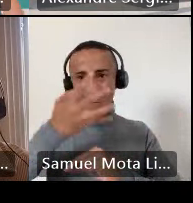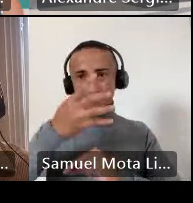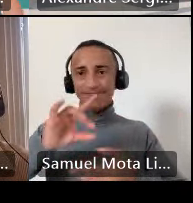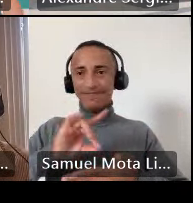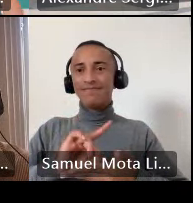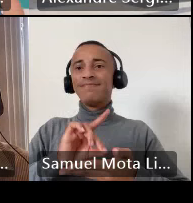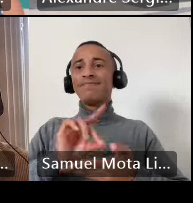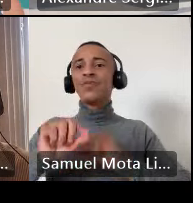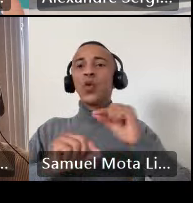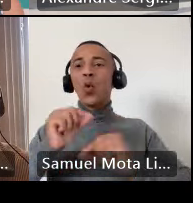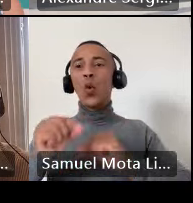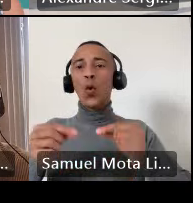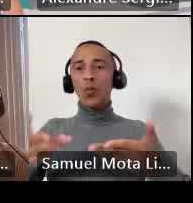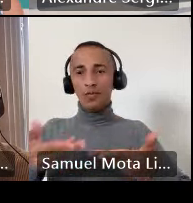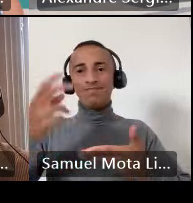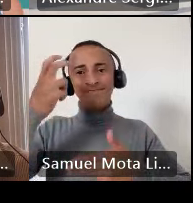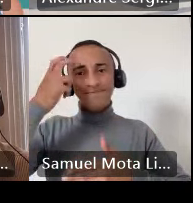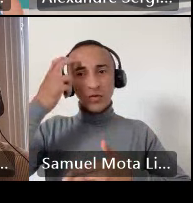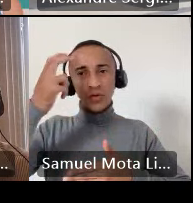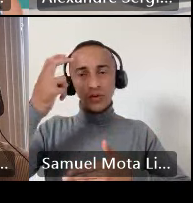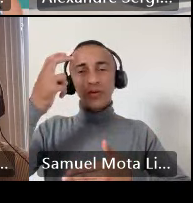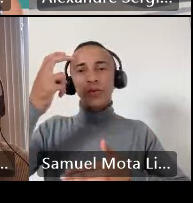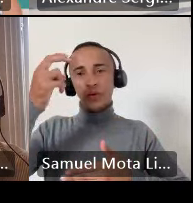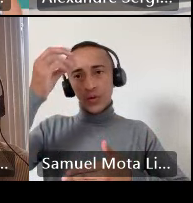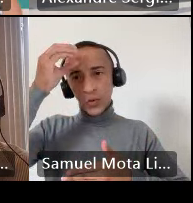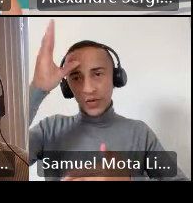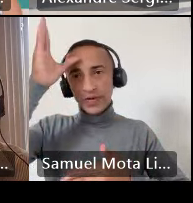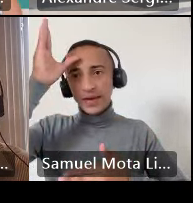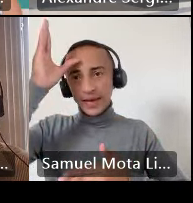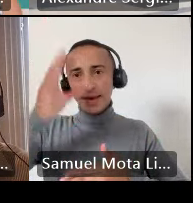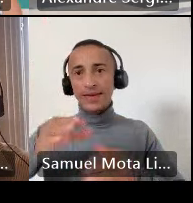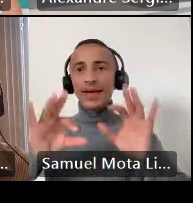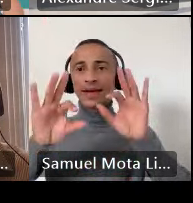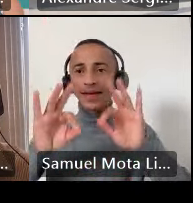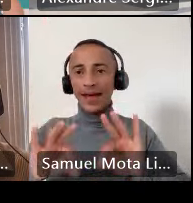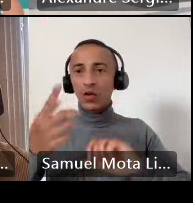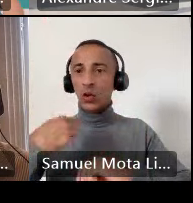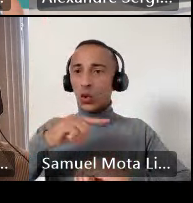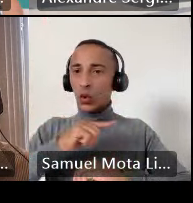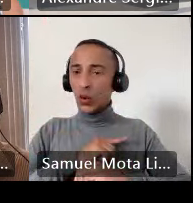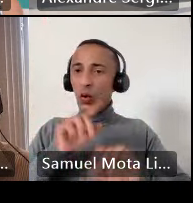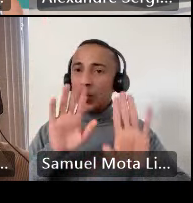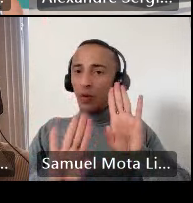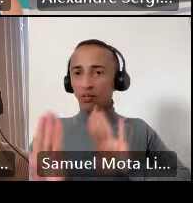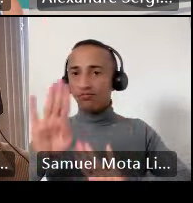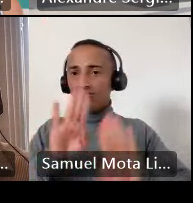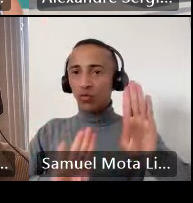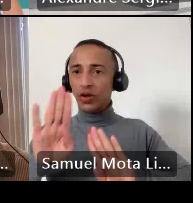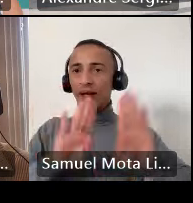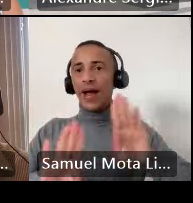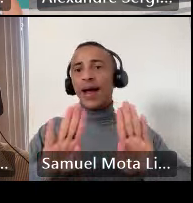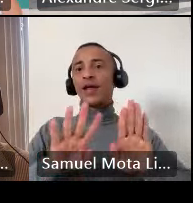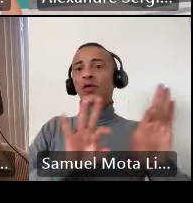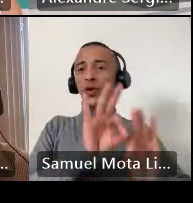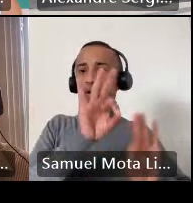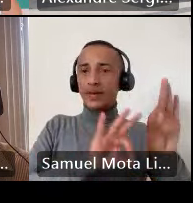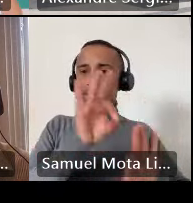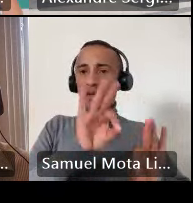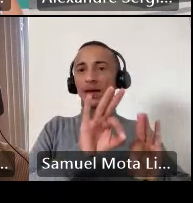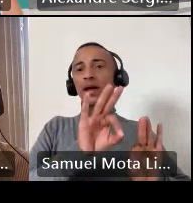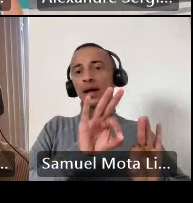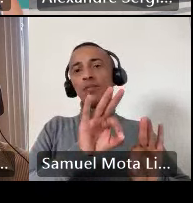forma muito consciente né E aí a gente tomou todos os eh todas essas providências que eu vim falando até aqui para que